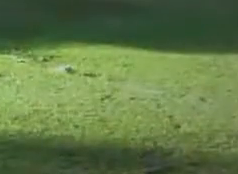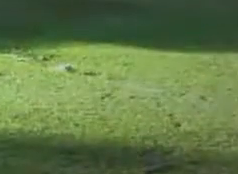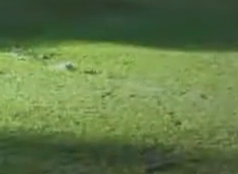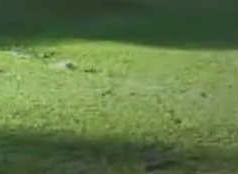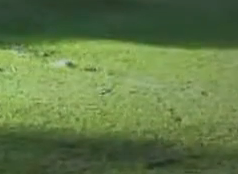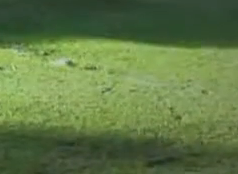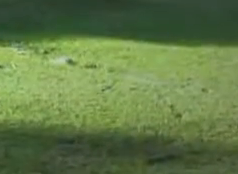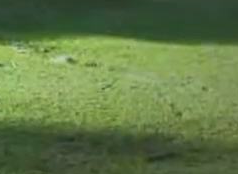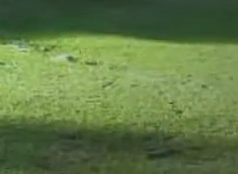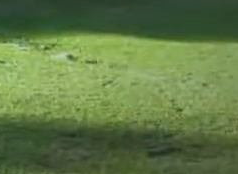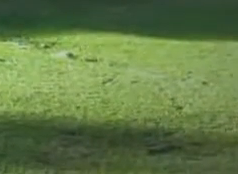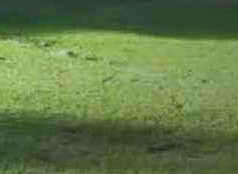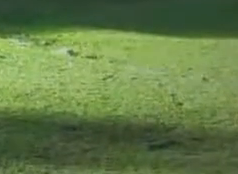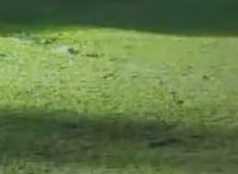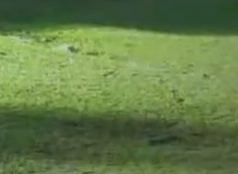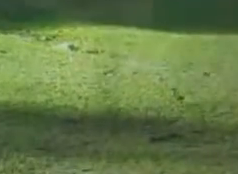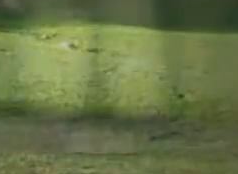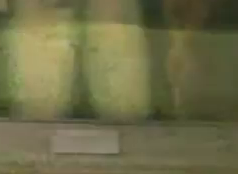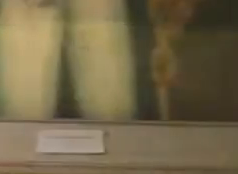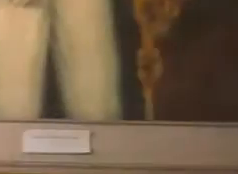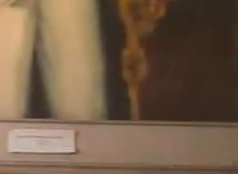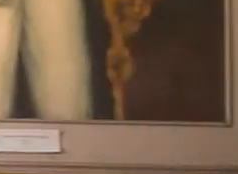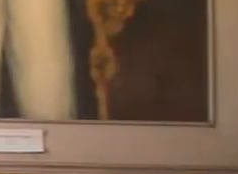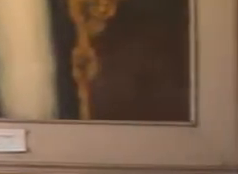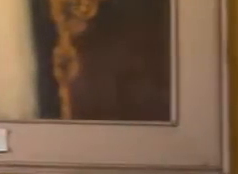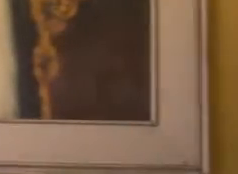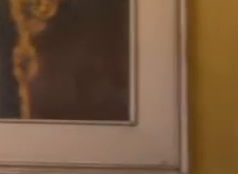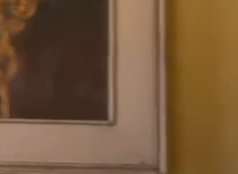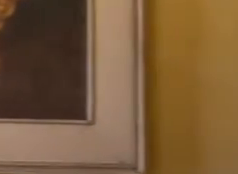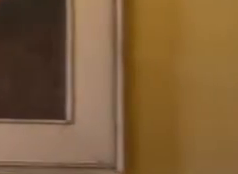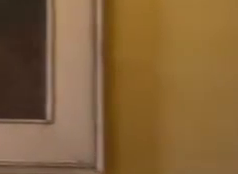gente, pátria amada, Brasil.